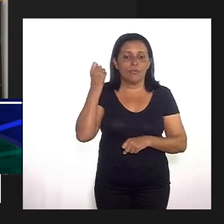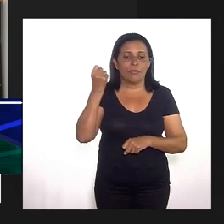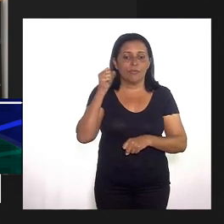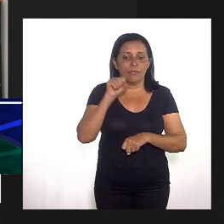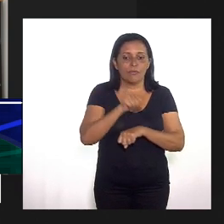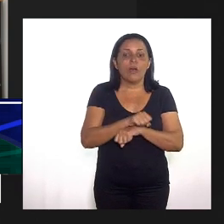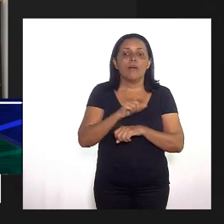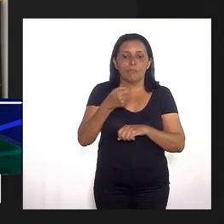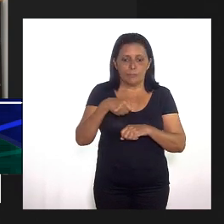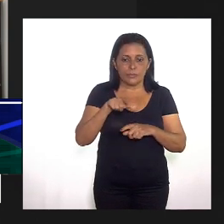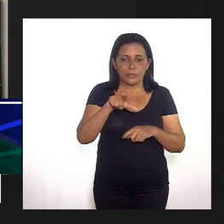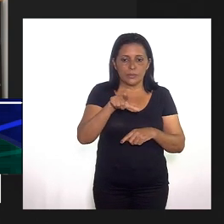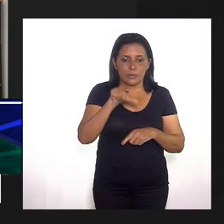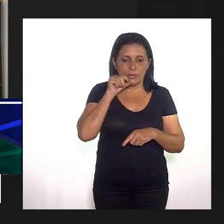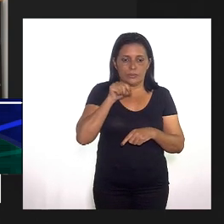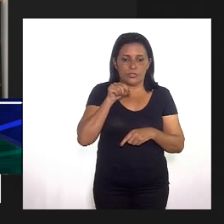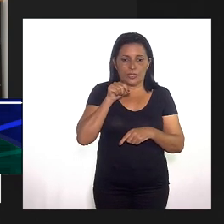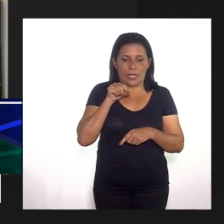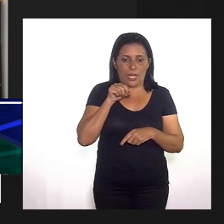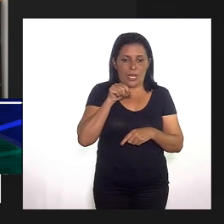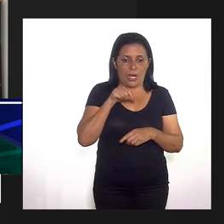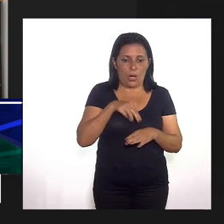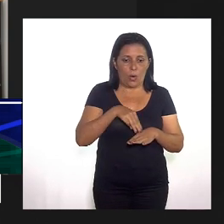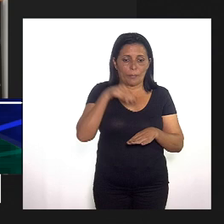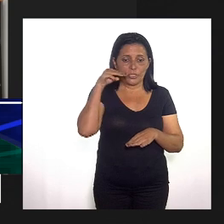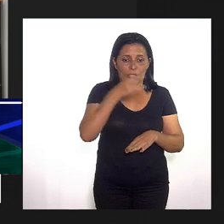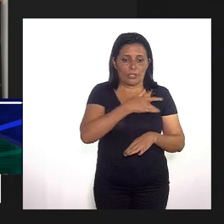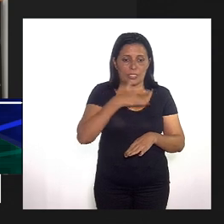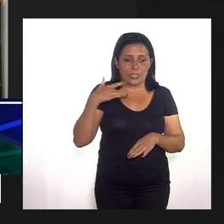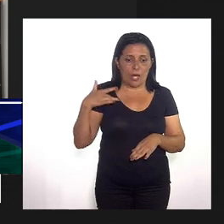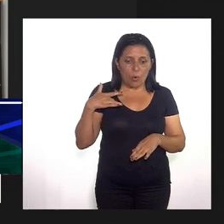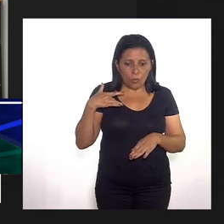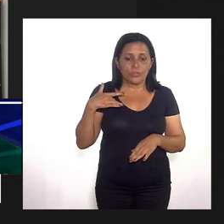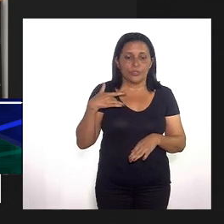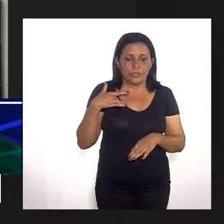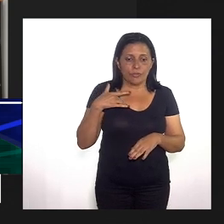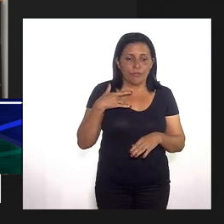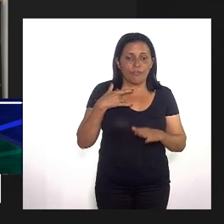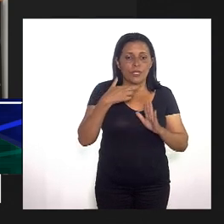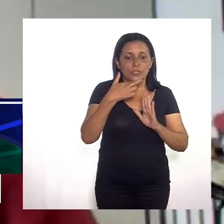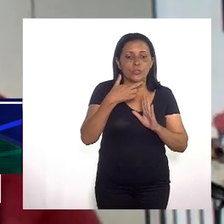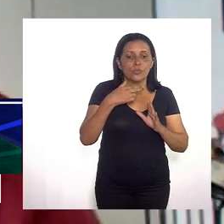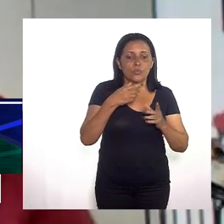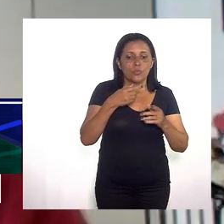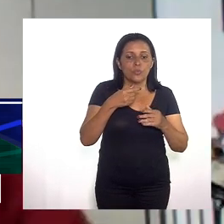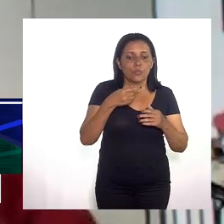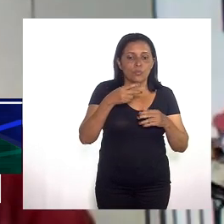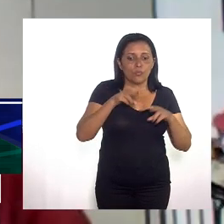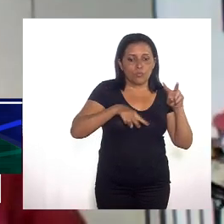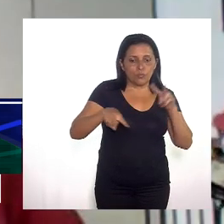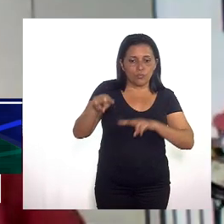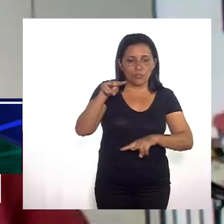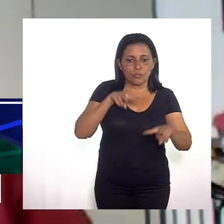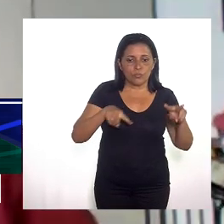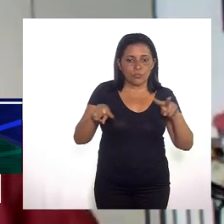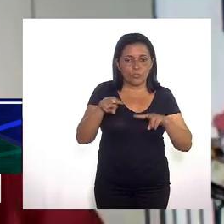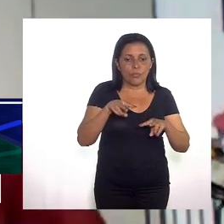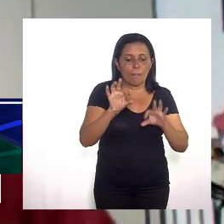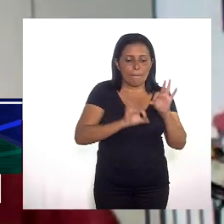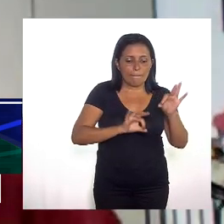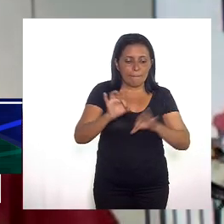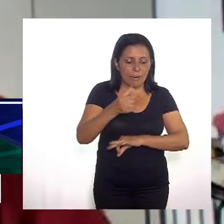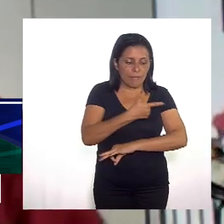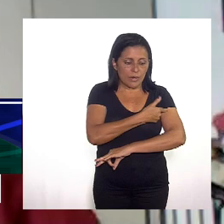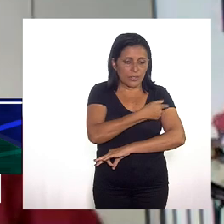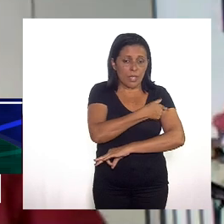importante destacar. O Ministério da Saúde fez uma revisão no plano de operacionalização da vacinação,